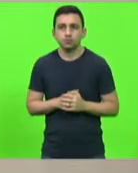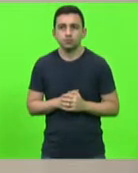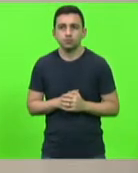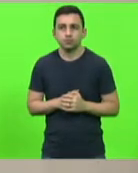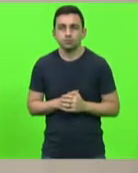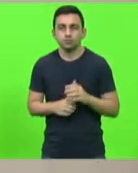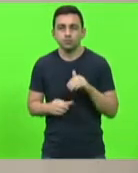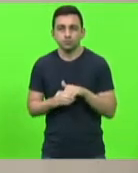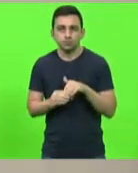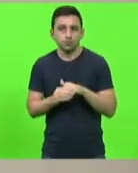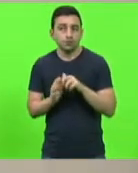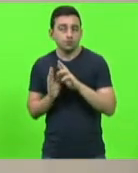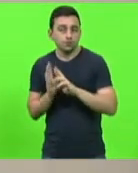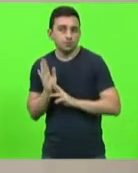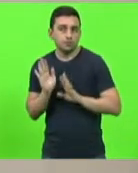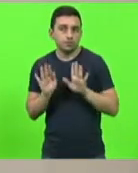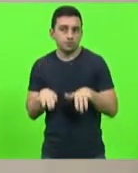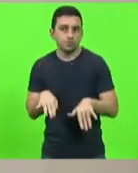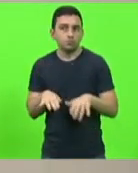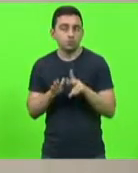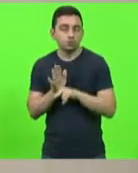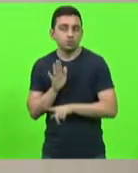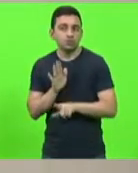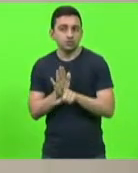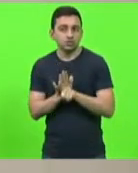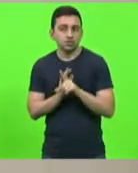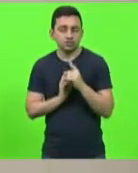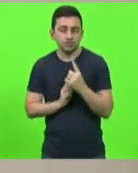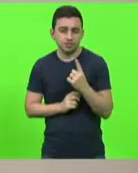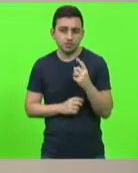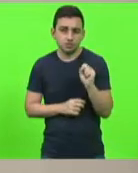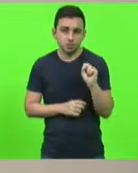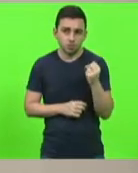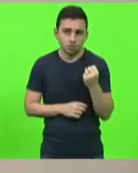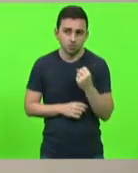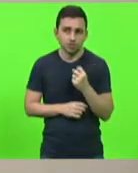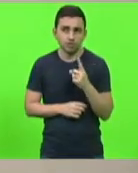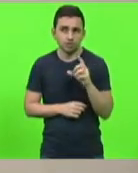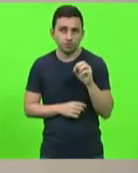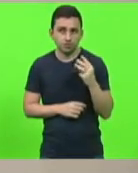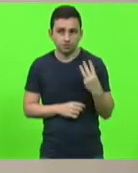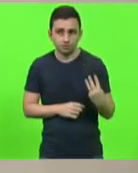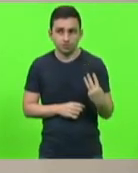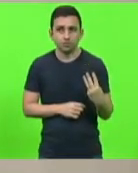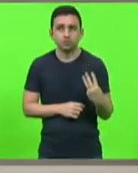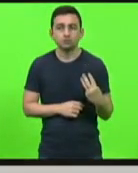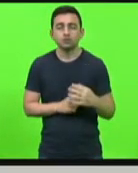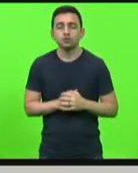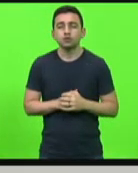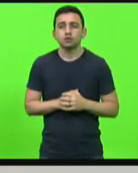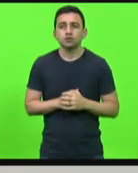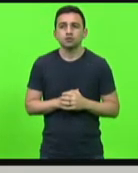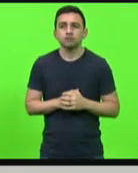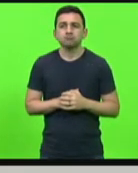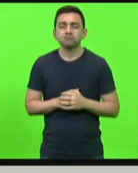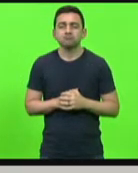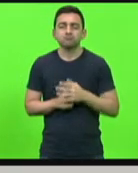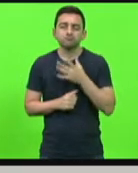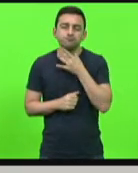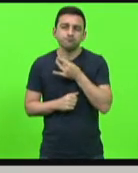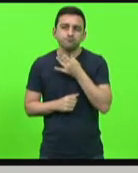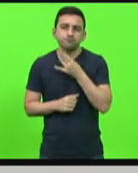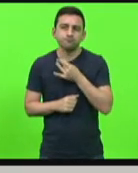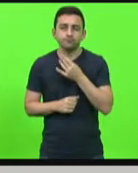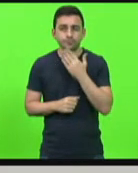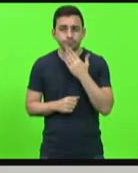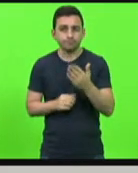Votação da redação final do projeto de lei 118.3/2021, autor deputado Valdir Cobalcini, estabelece diretrizes de incentivo ao turismo